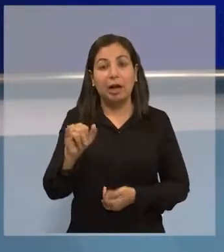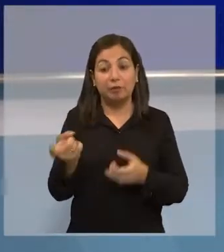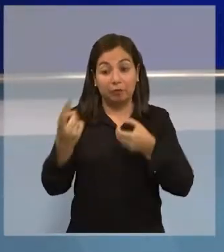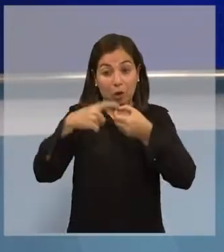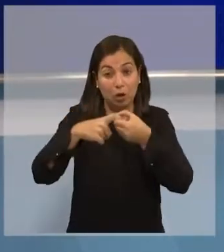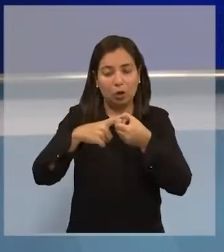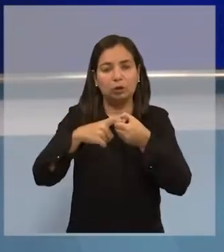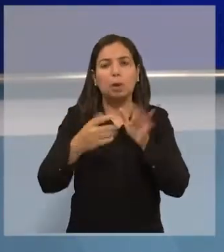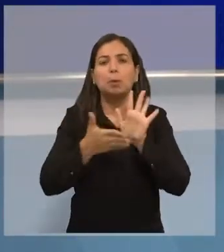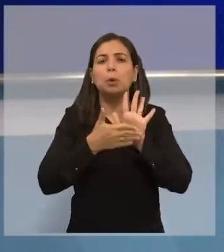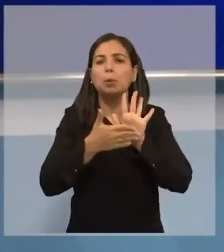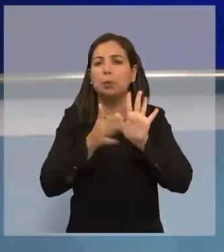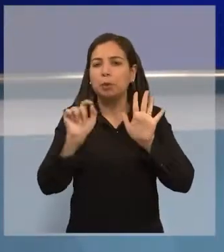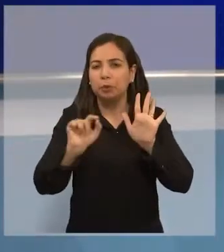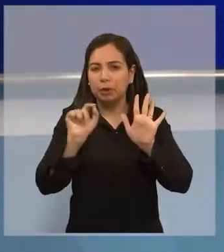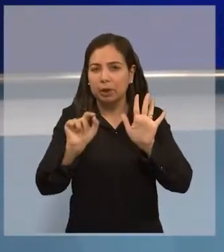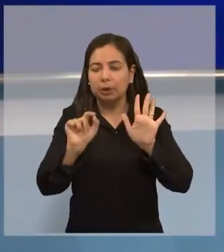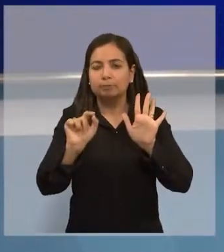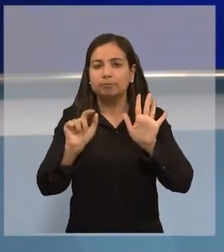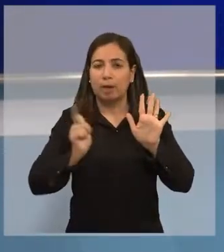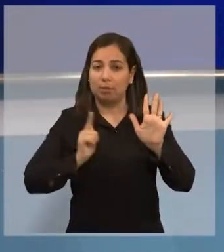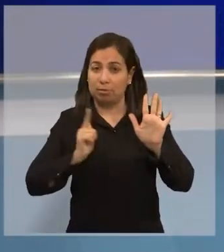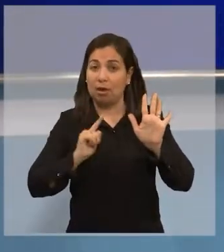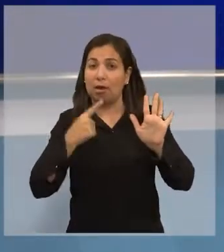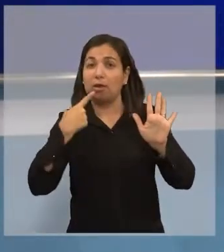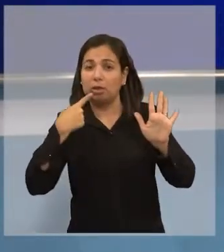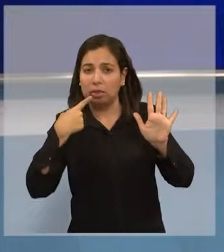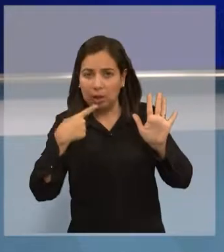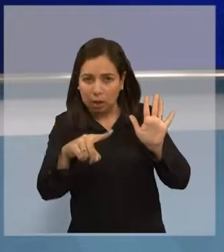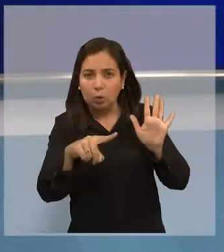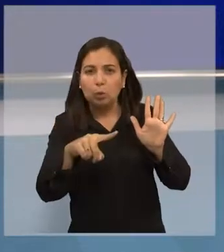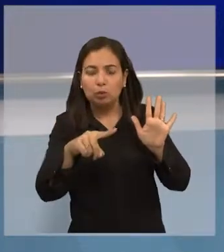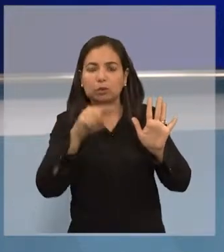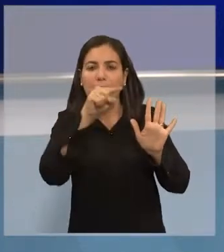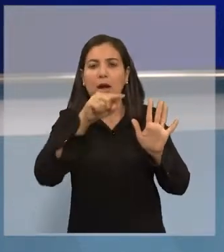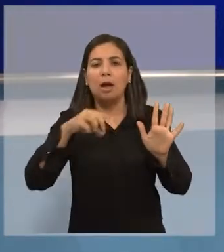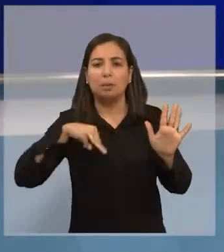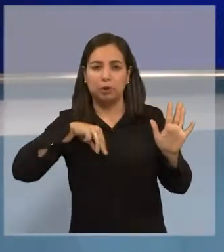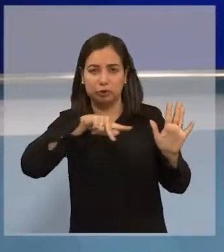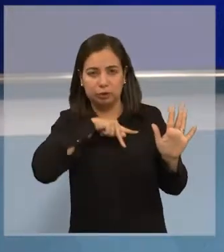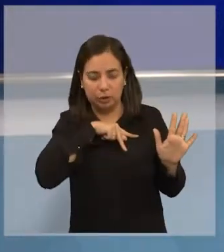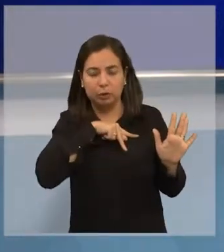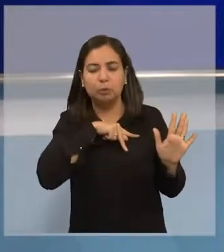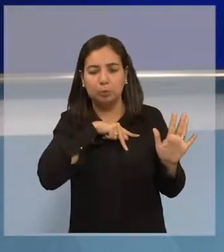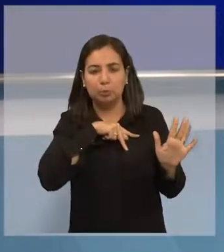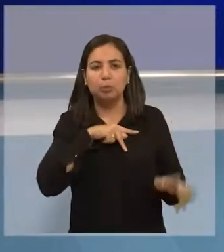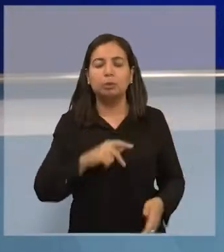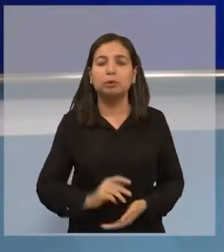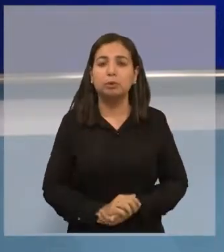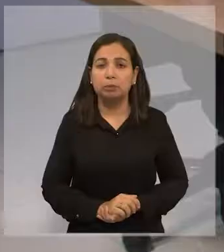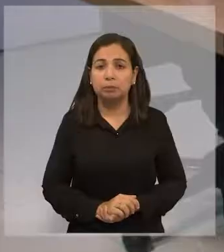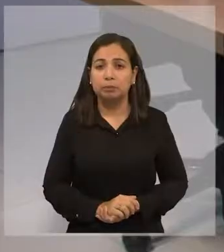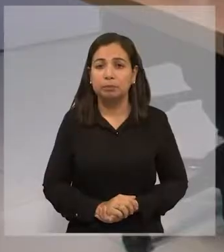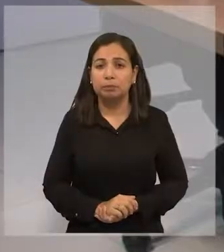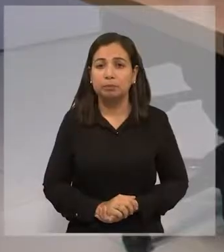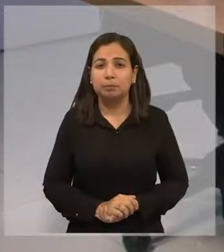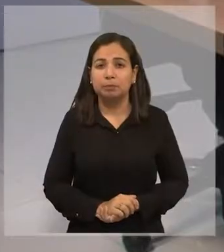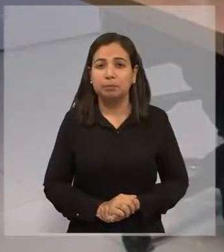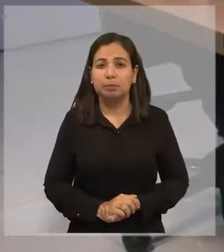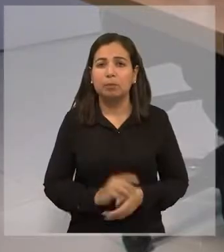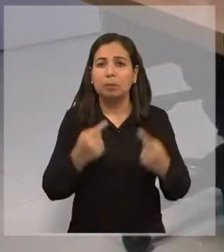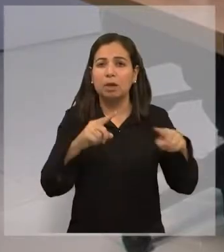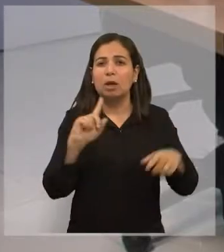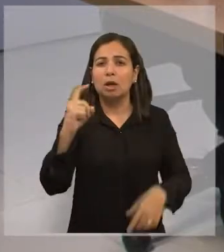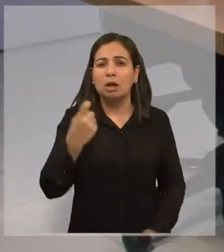nesse próximo bloco a denúncia oferecida pelo Ministério Público contra